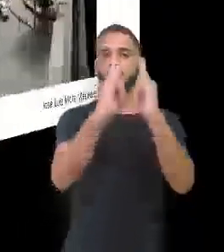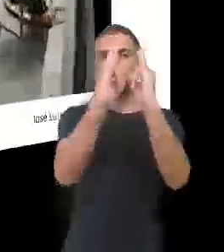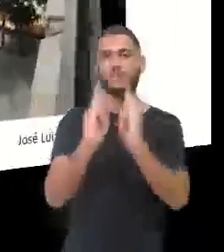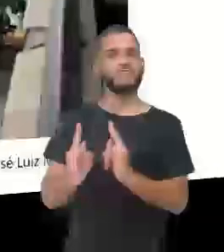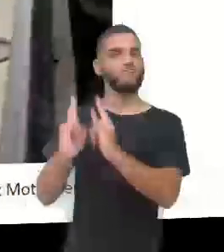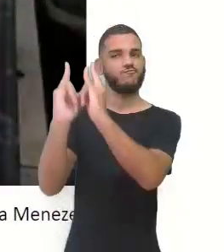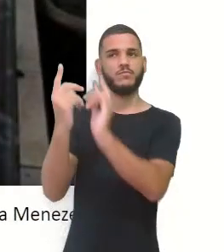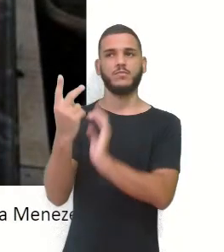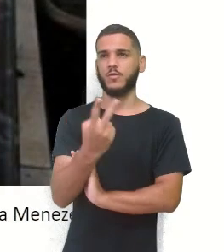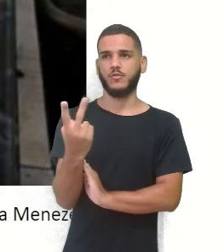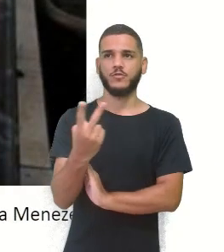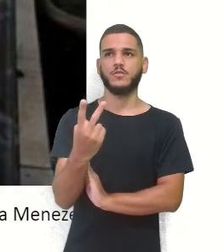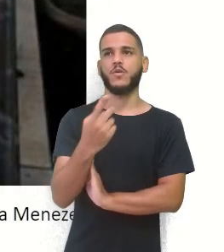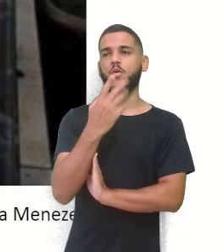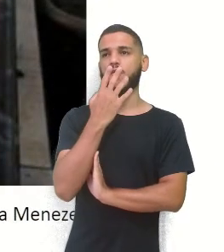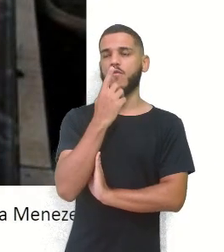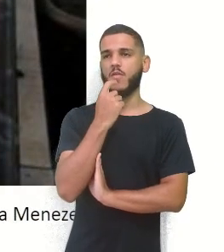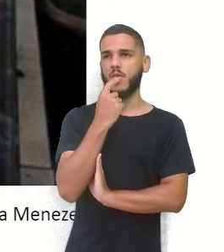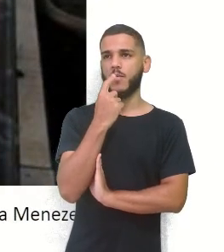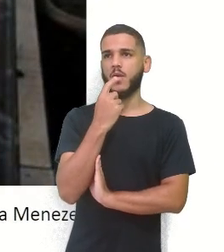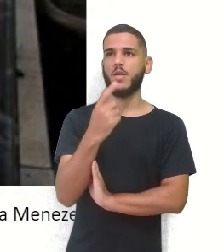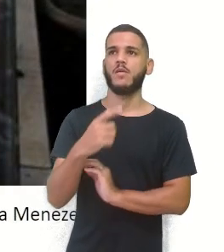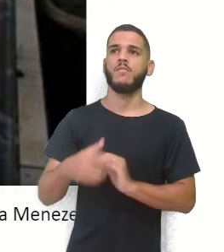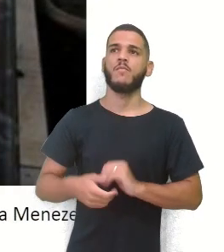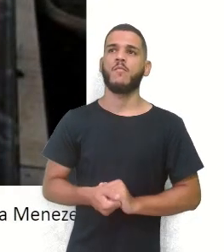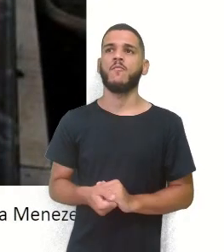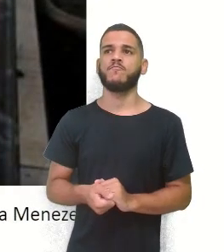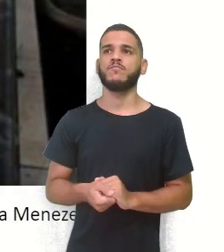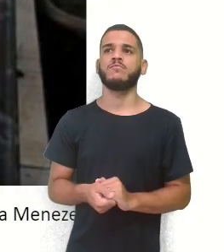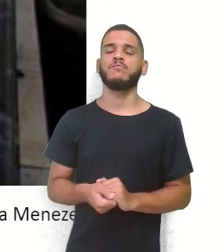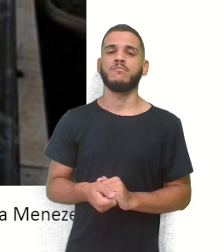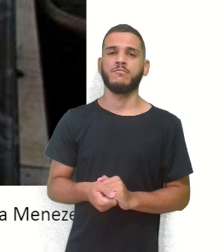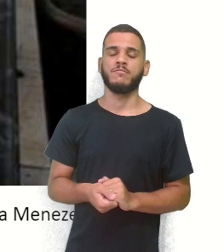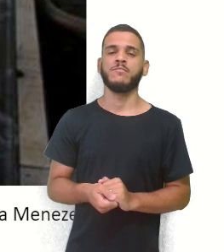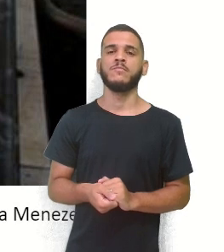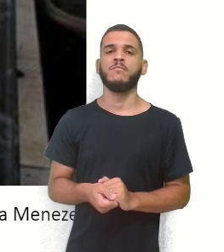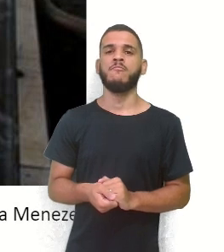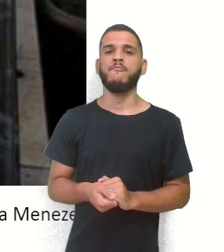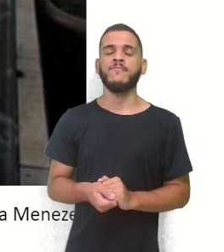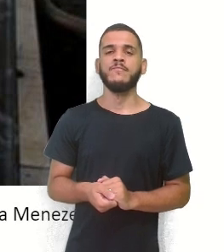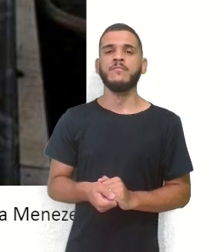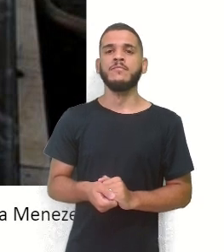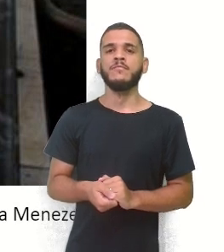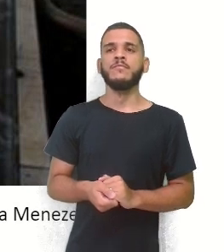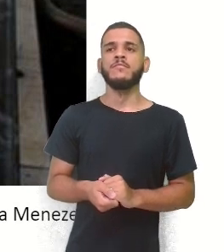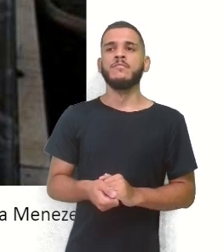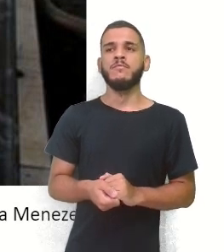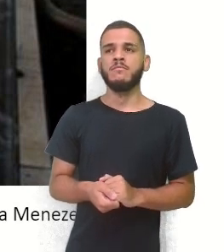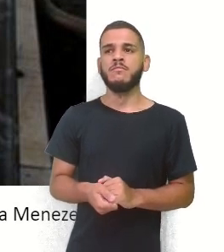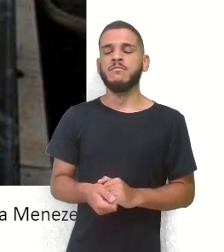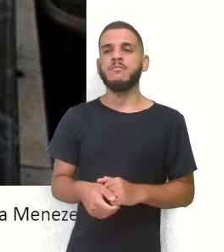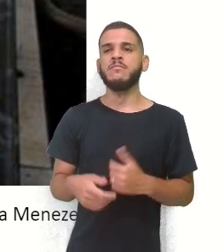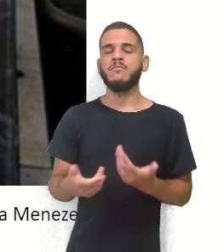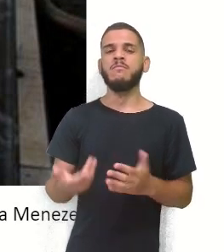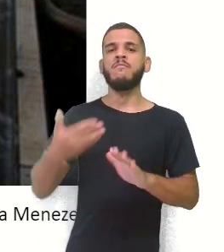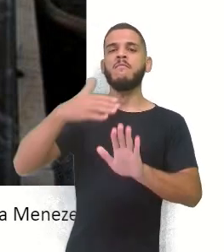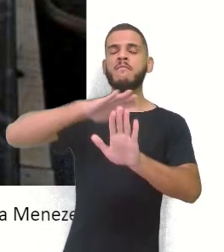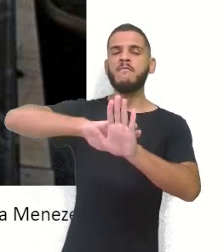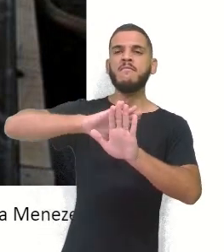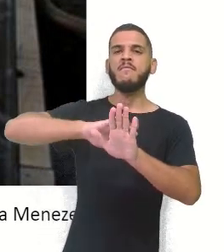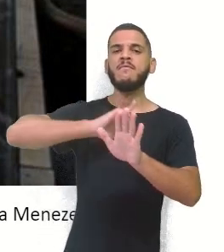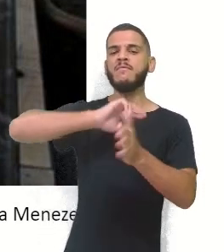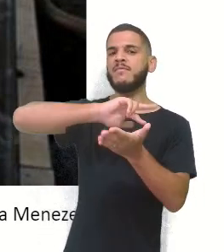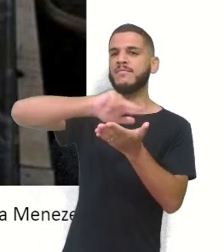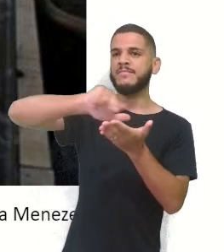vermelho, se eu não me engano, olha. Isso, tem dois, né? Não Tem é? outro mais atrás, mais fininho ali. Isso. E por trás você